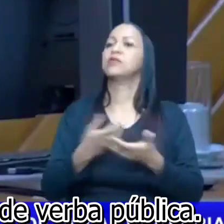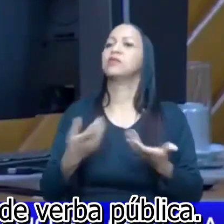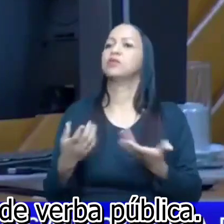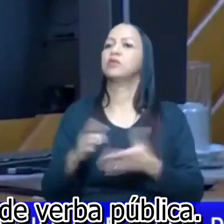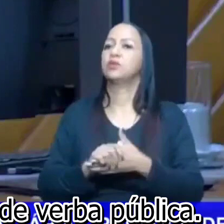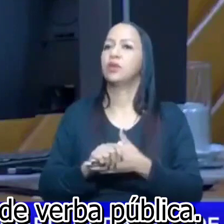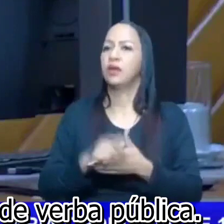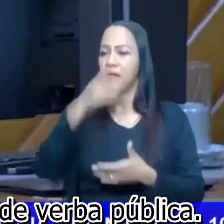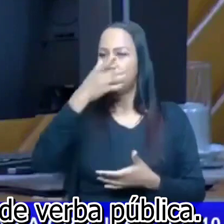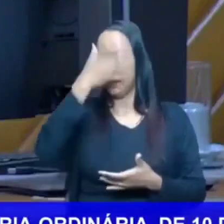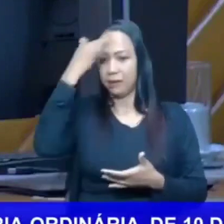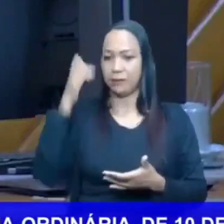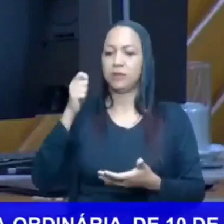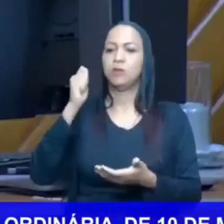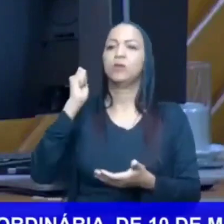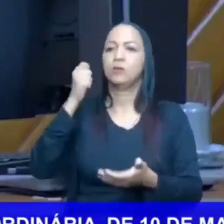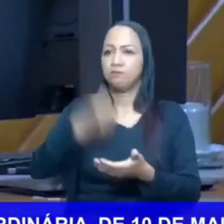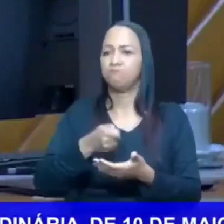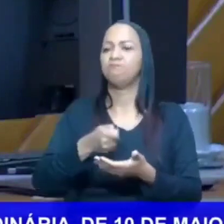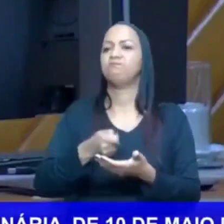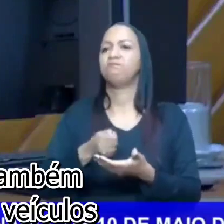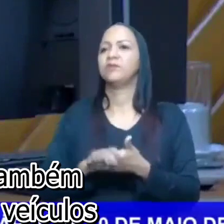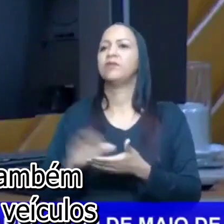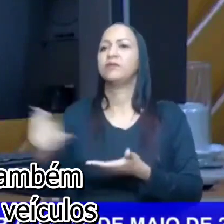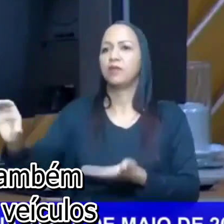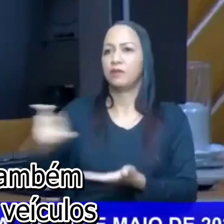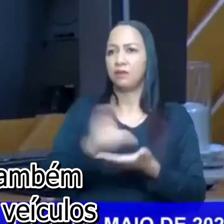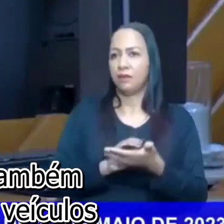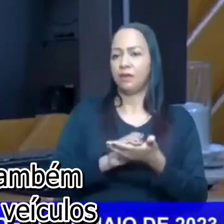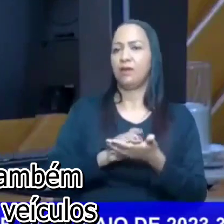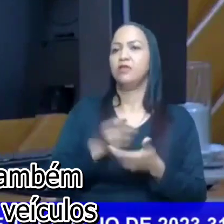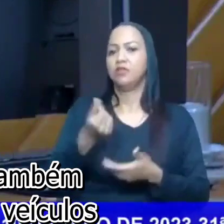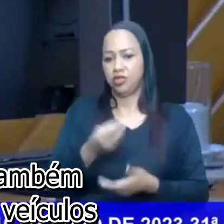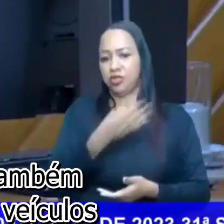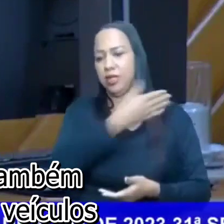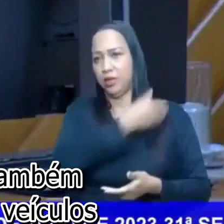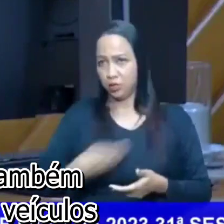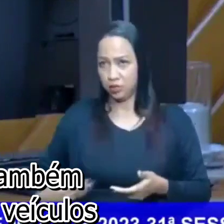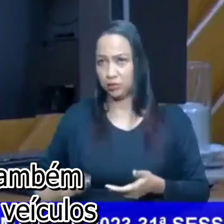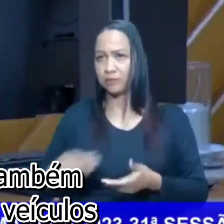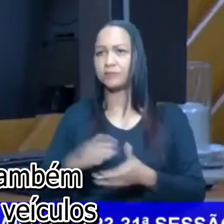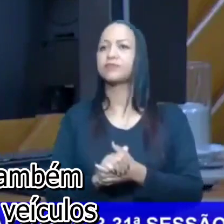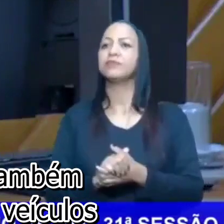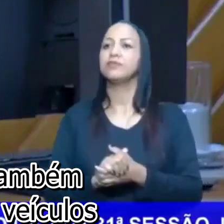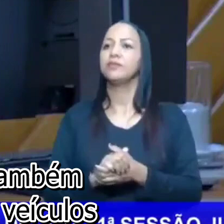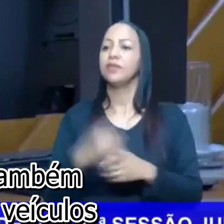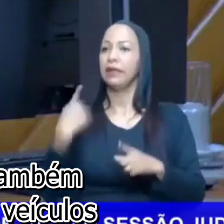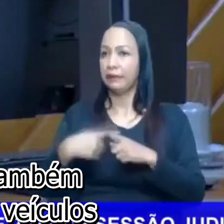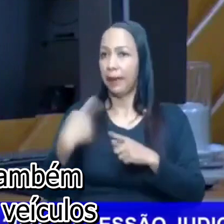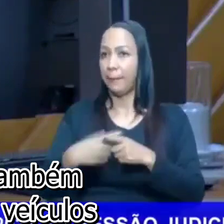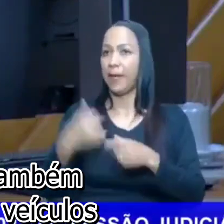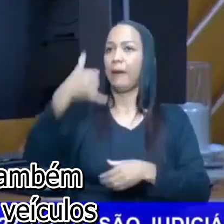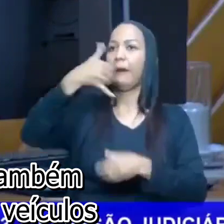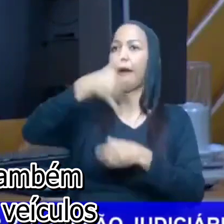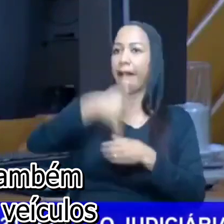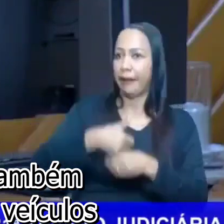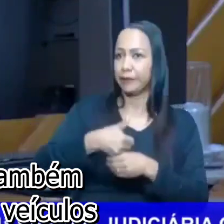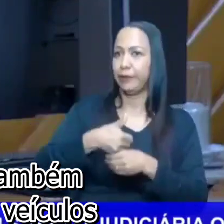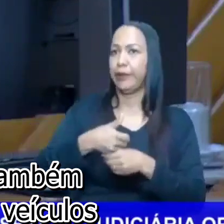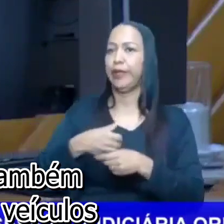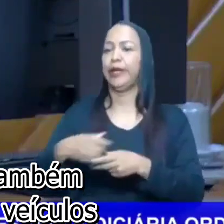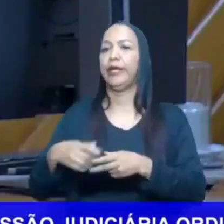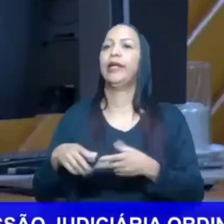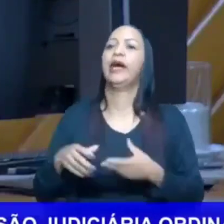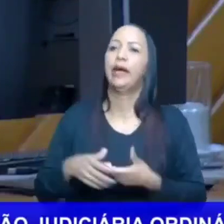utiliza de verba pública. O gasto com combustível e com motorista também não foi devidamente justificado. Num